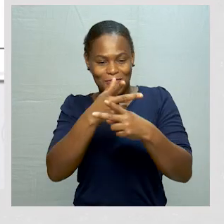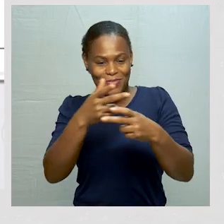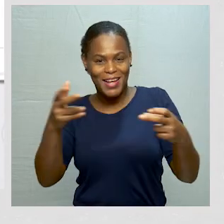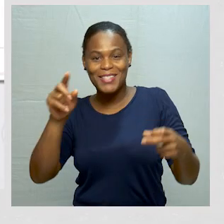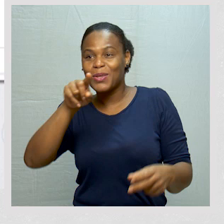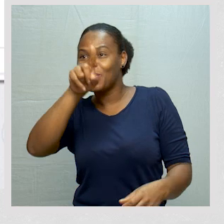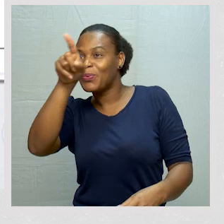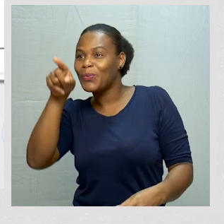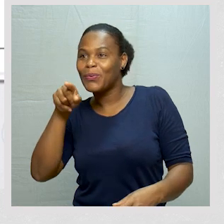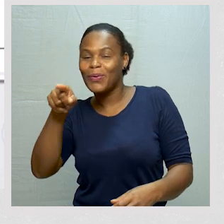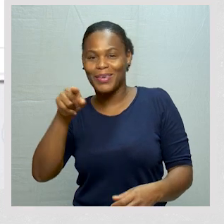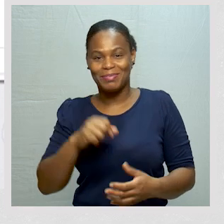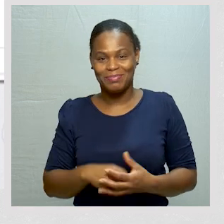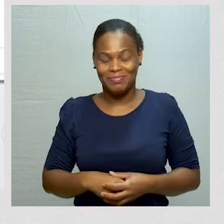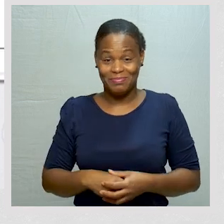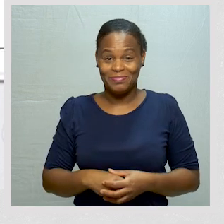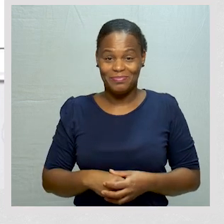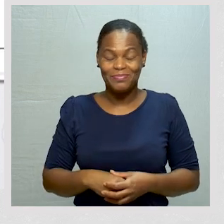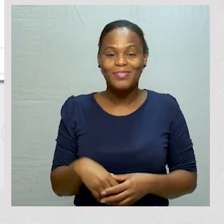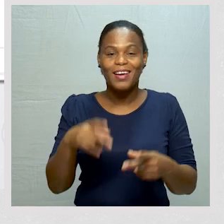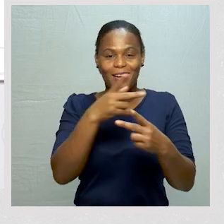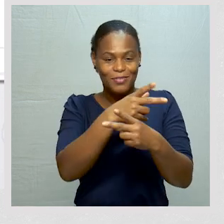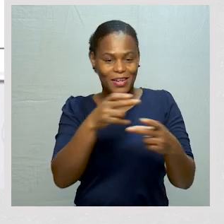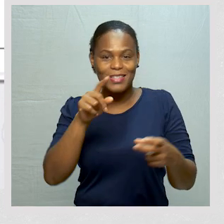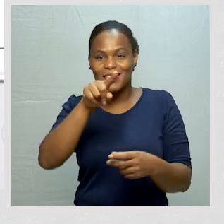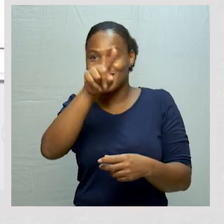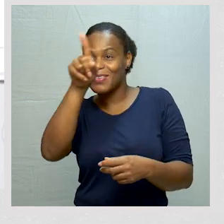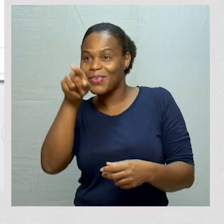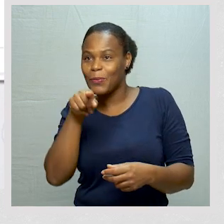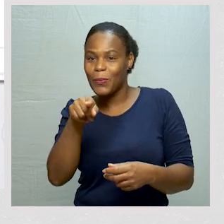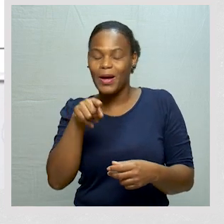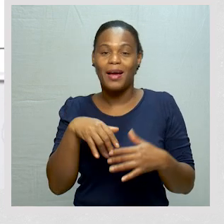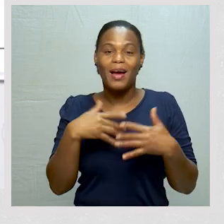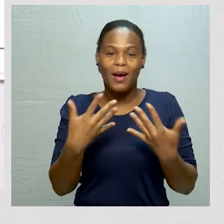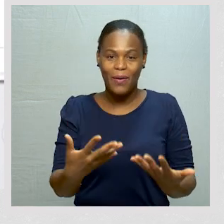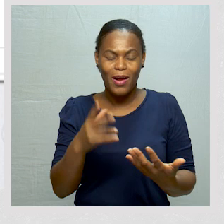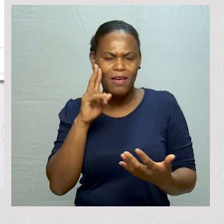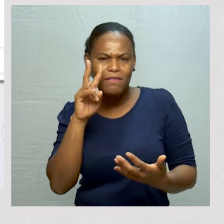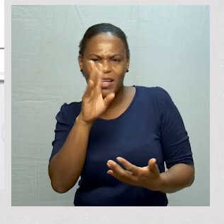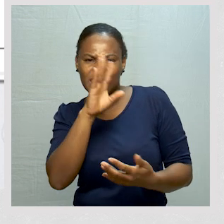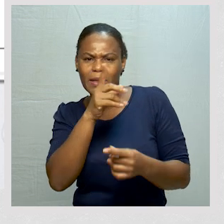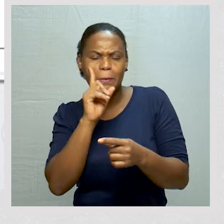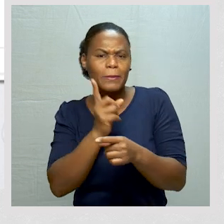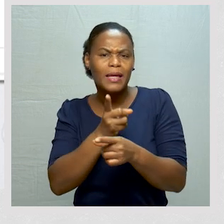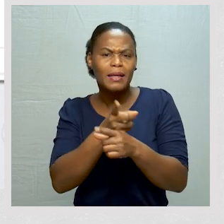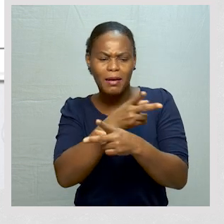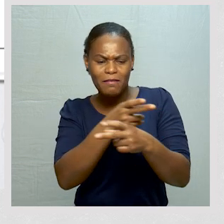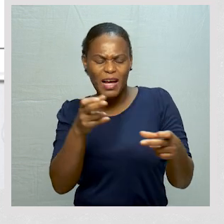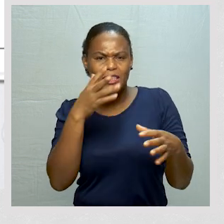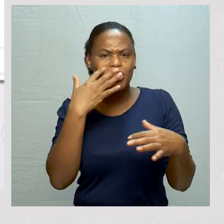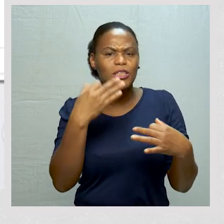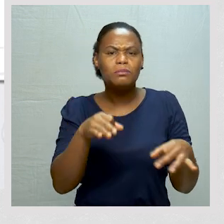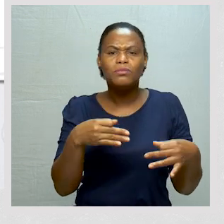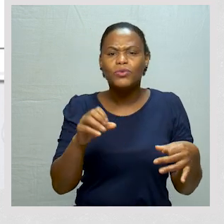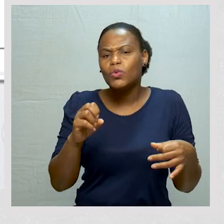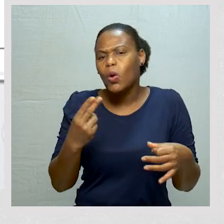muito bem, interrogativa. A frase é interrogativa. Vamos ver agora se esta mesma frase é simples ou